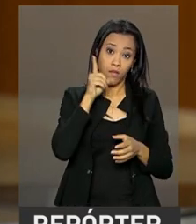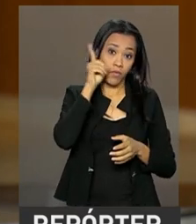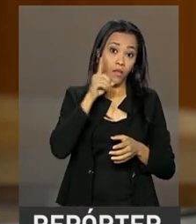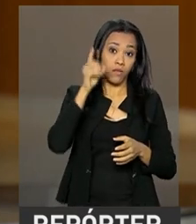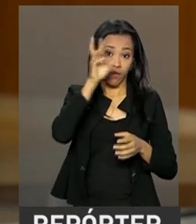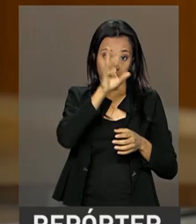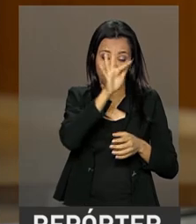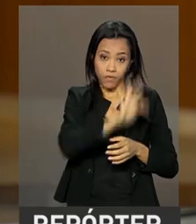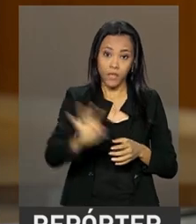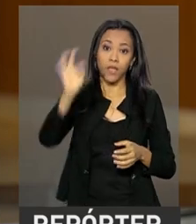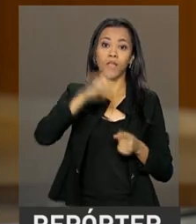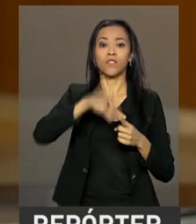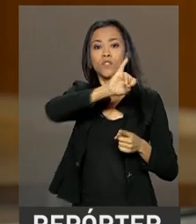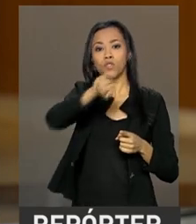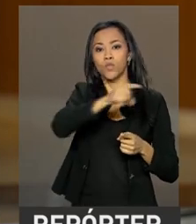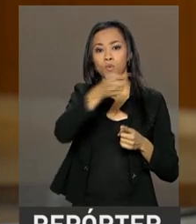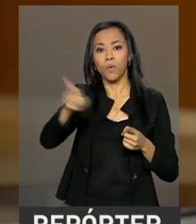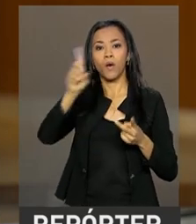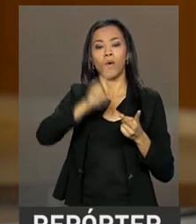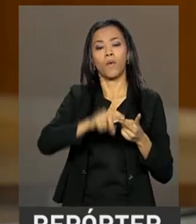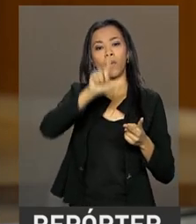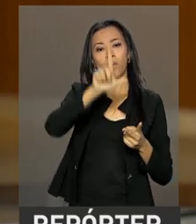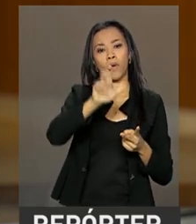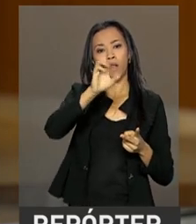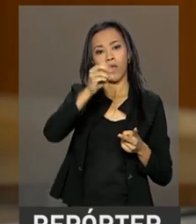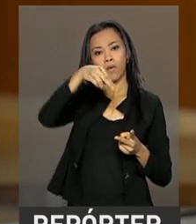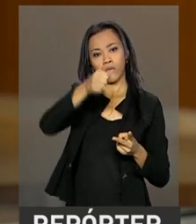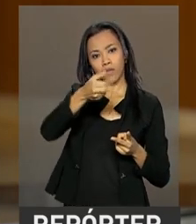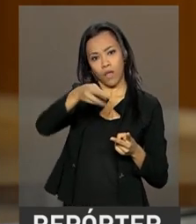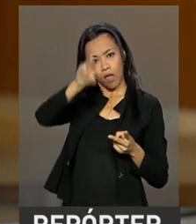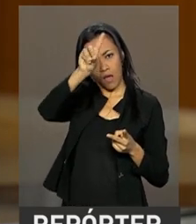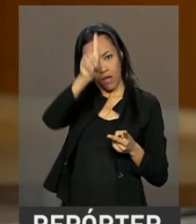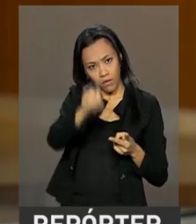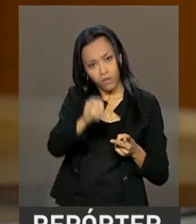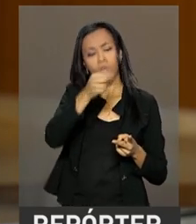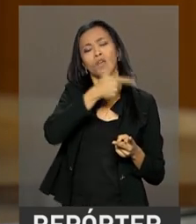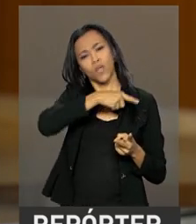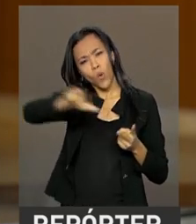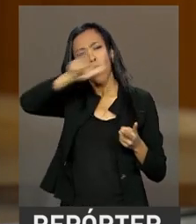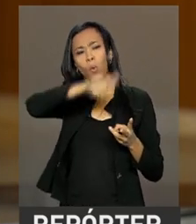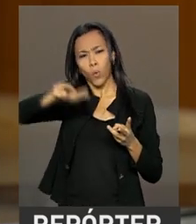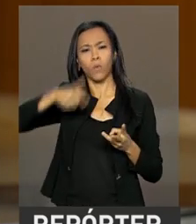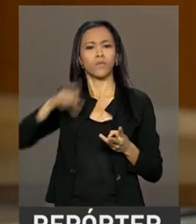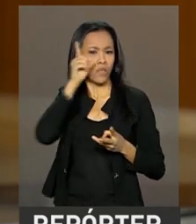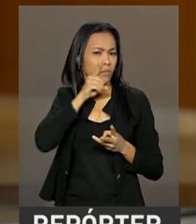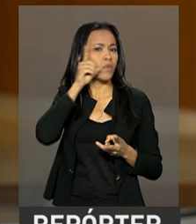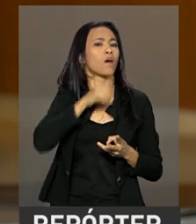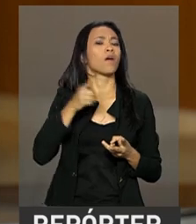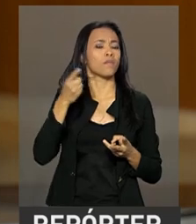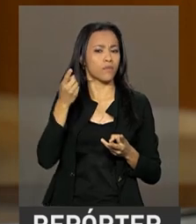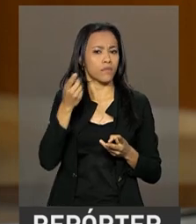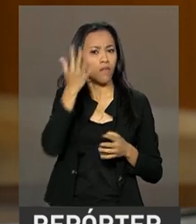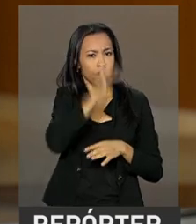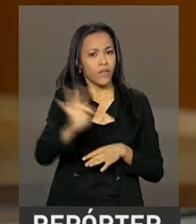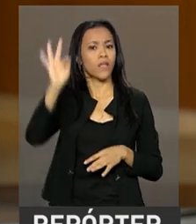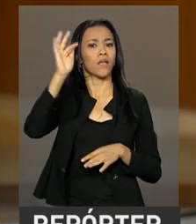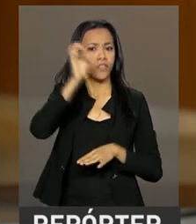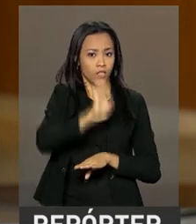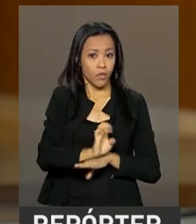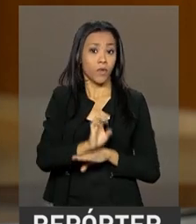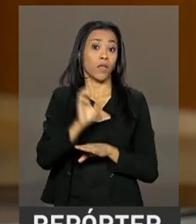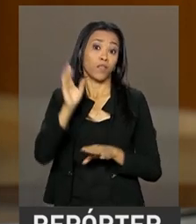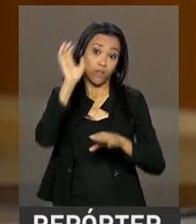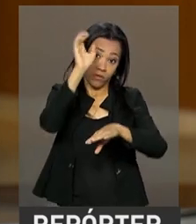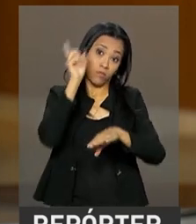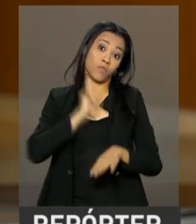Jô Moraes e Leonardo Quintão, juntamente com outros deputados federais e deputados estaduais lá de Minas